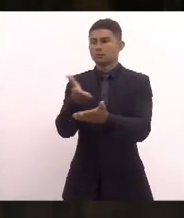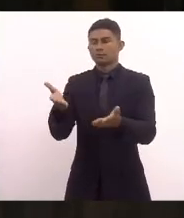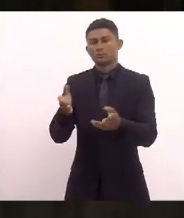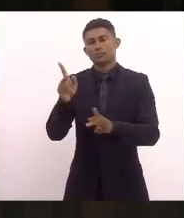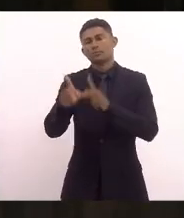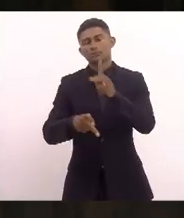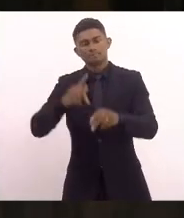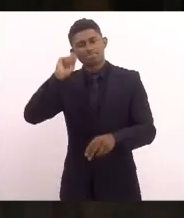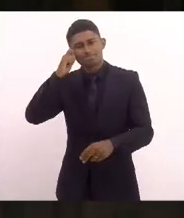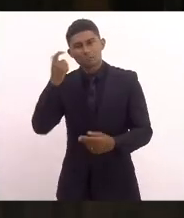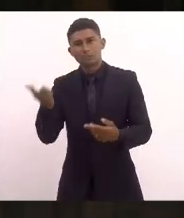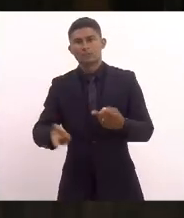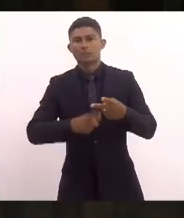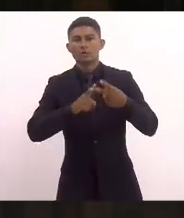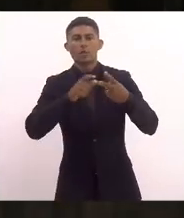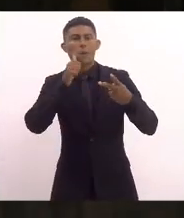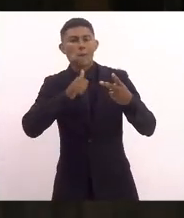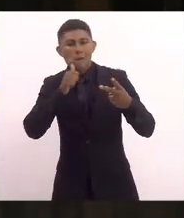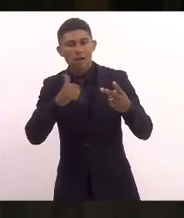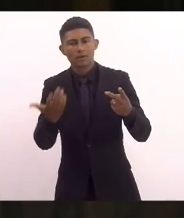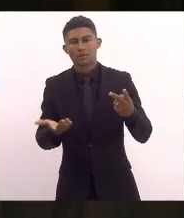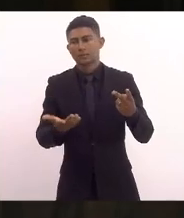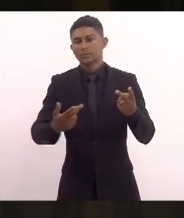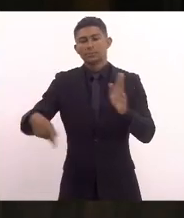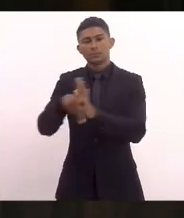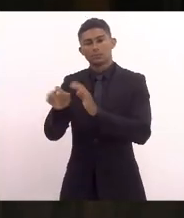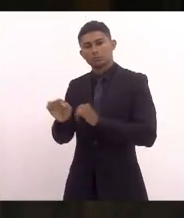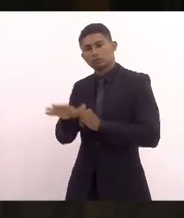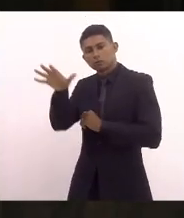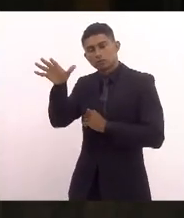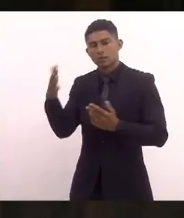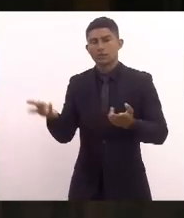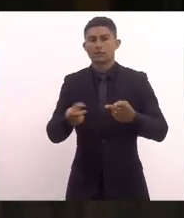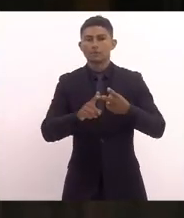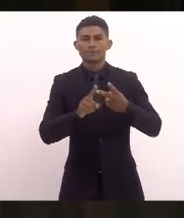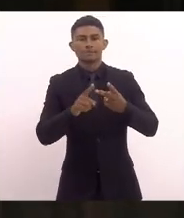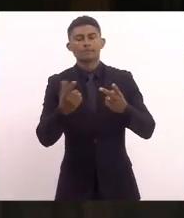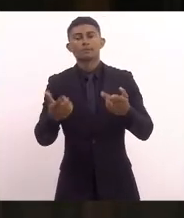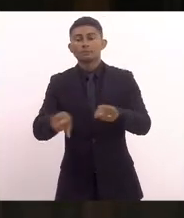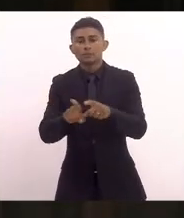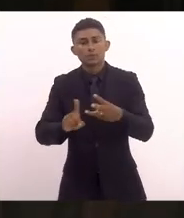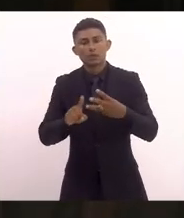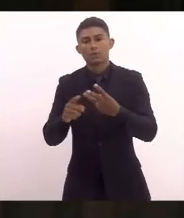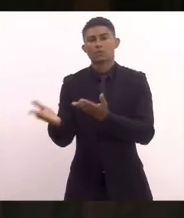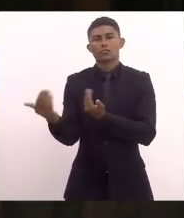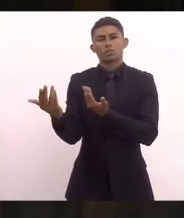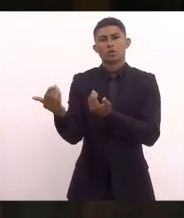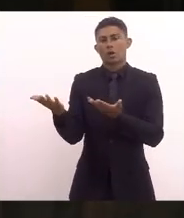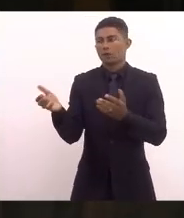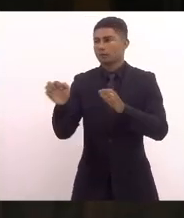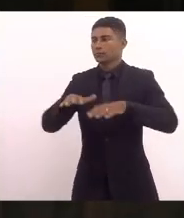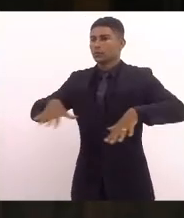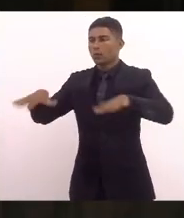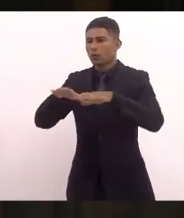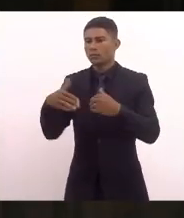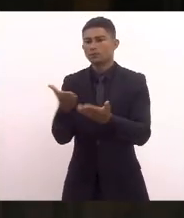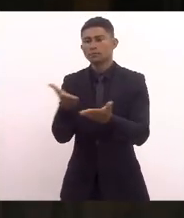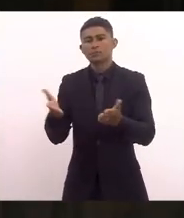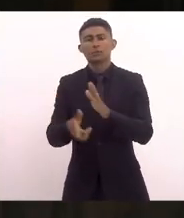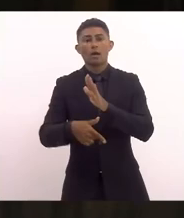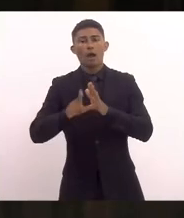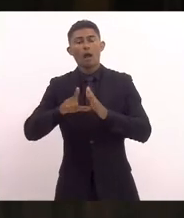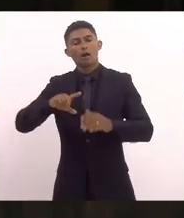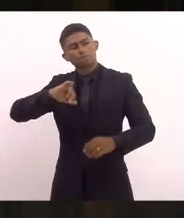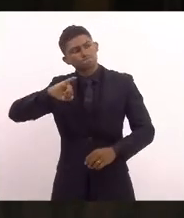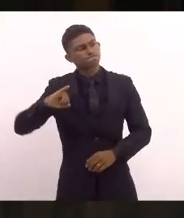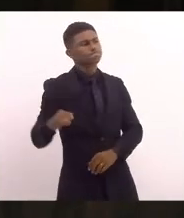preto, às mulheres da periferia, às mulheres, à nossa juventude, né, que tiveram oportunidade, porque